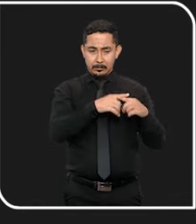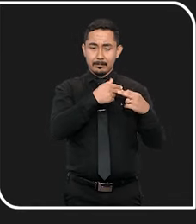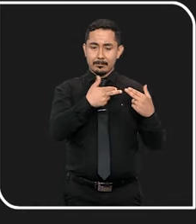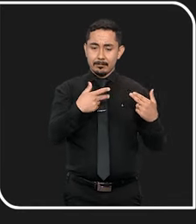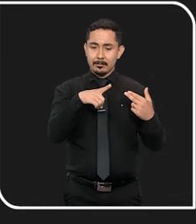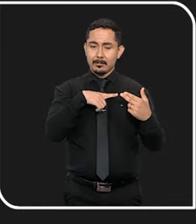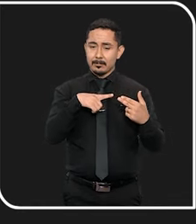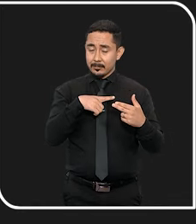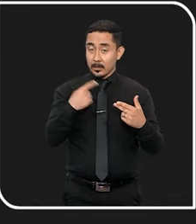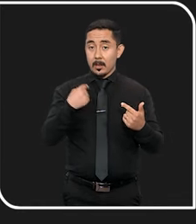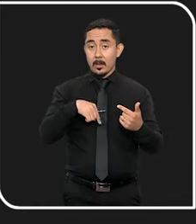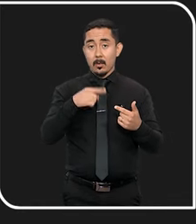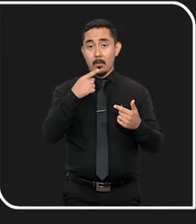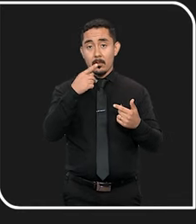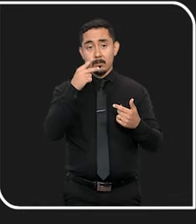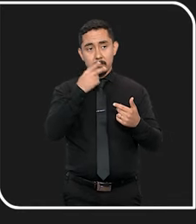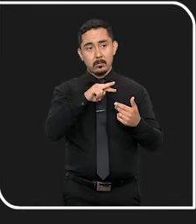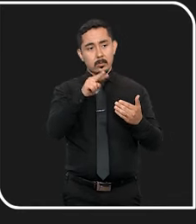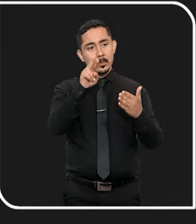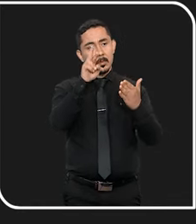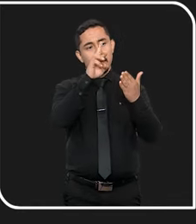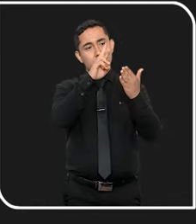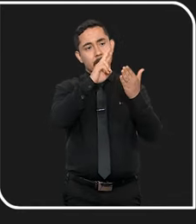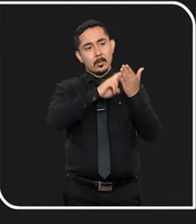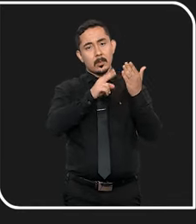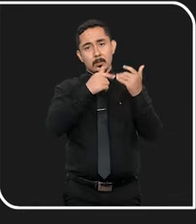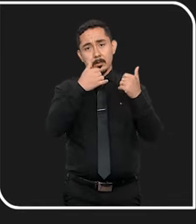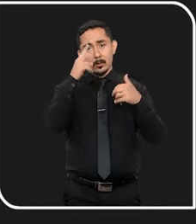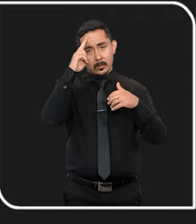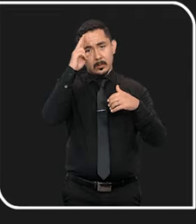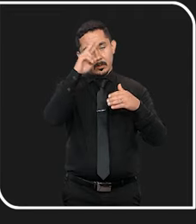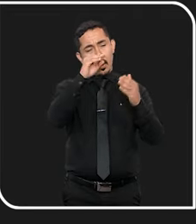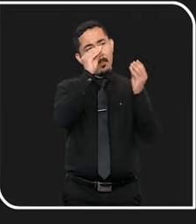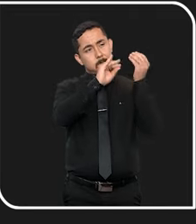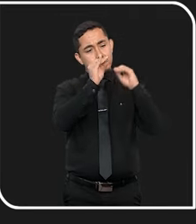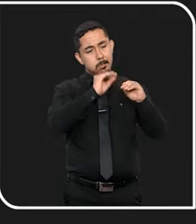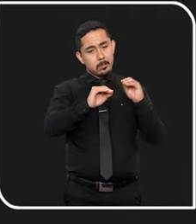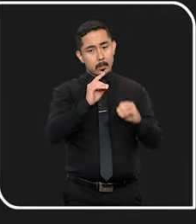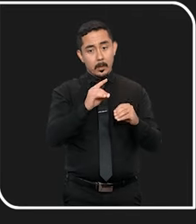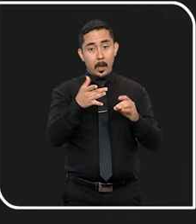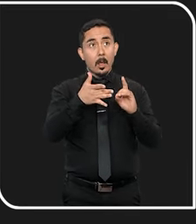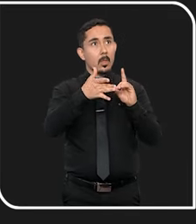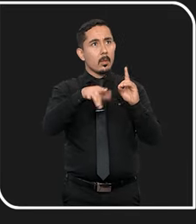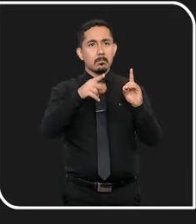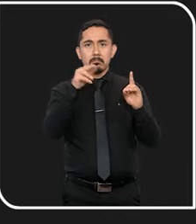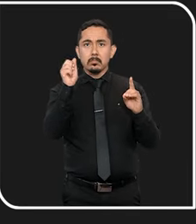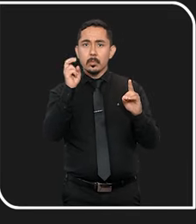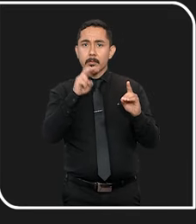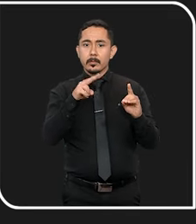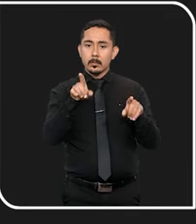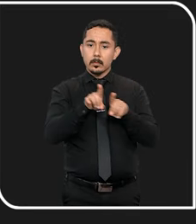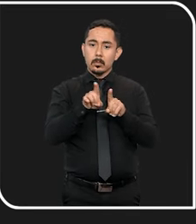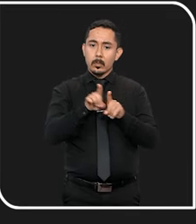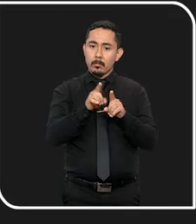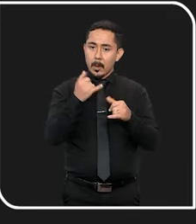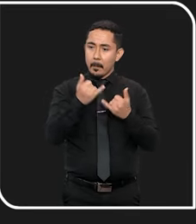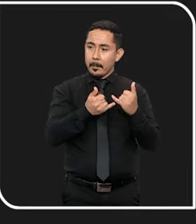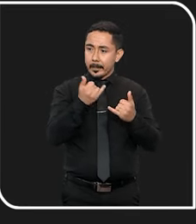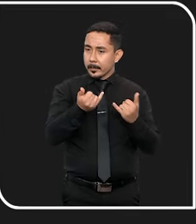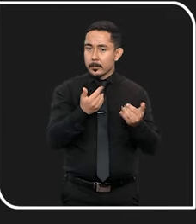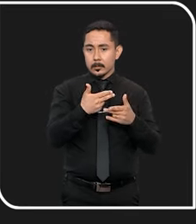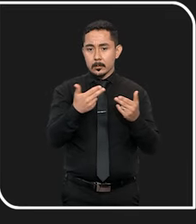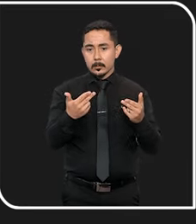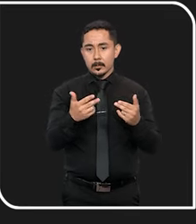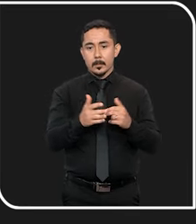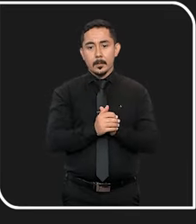seus desafios Então eu vi muitos relatos aí no chat né ao longo da palestra falando nossa nunca ouvi falar sobre capacitismo nunca pensei em